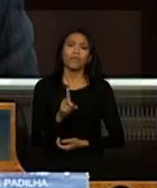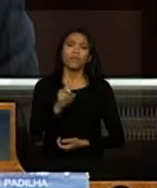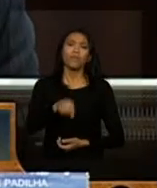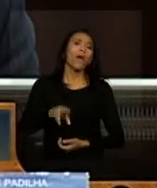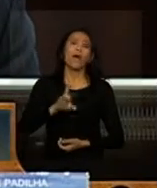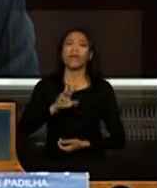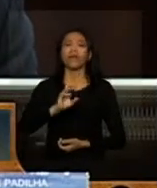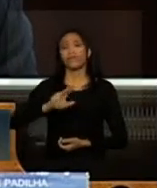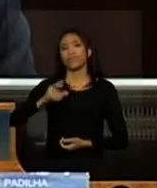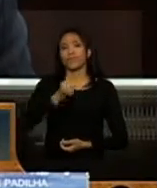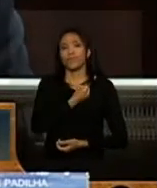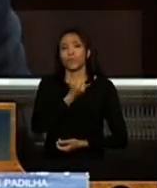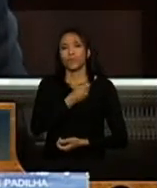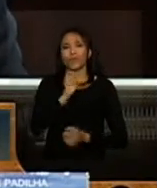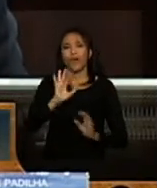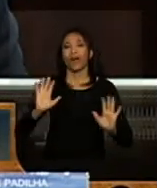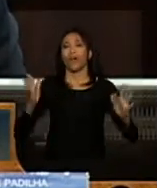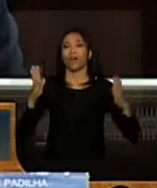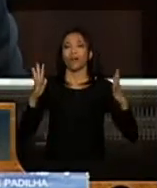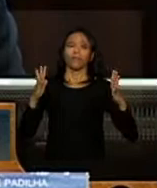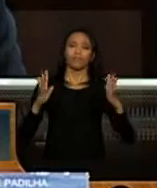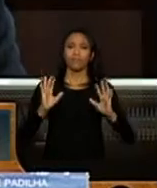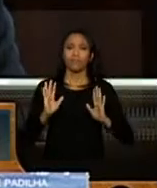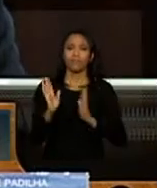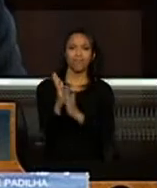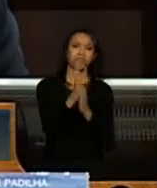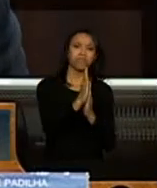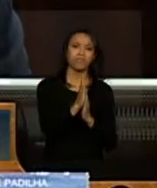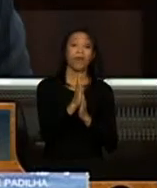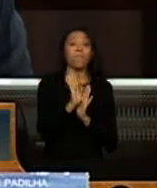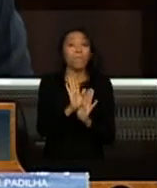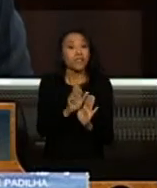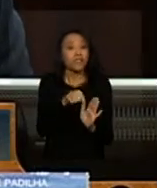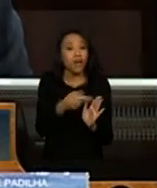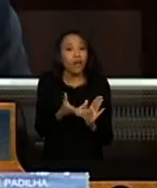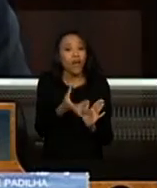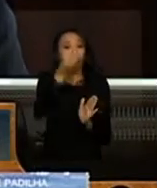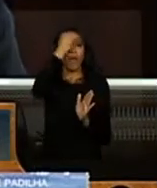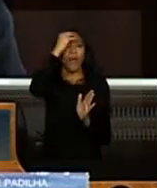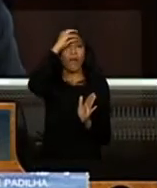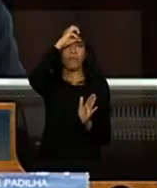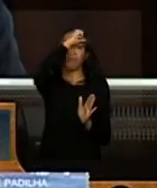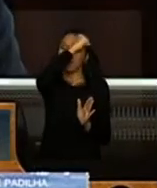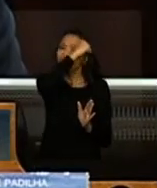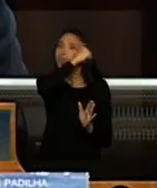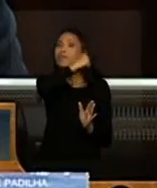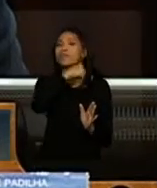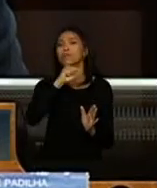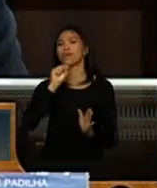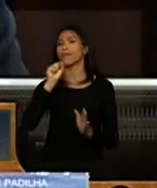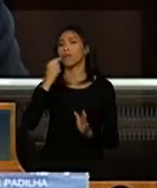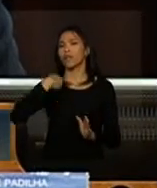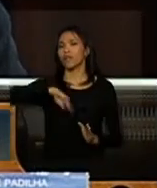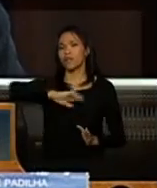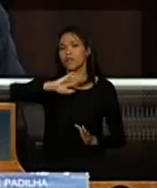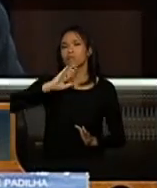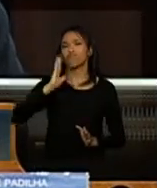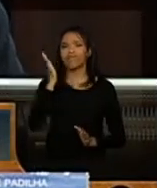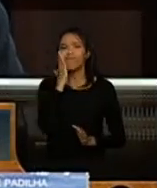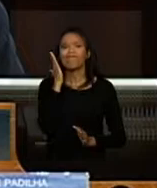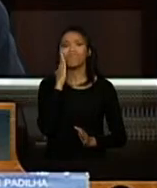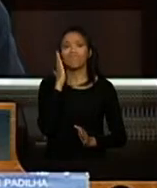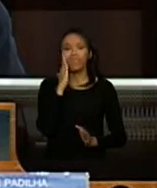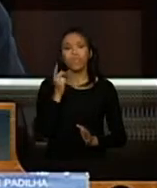para comemorar, para nós do Ministério da Saúde, é um número para que a gente aprenda com o que nós fizemos de correto e possa expandir